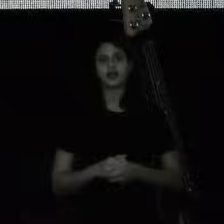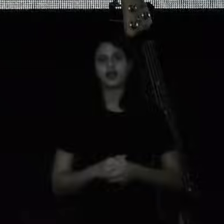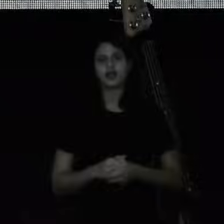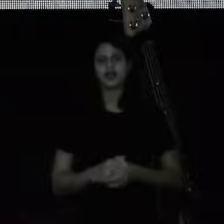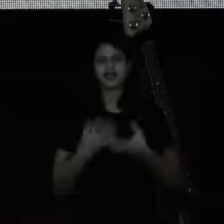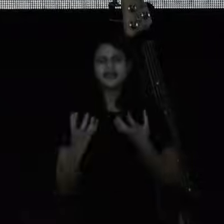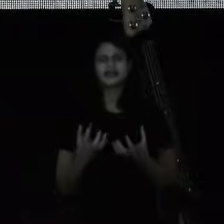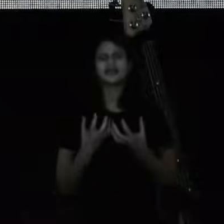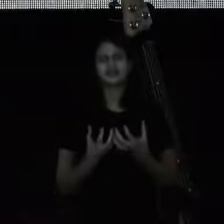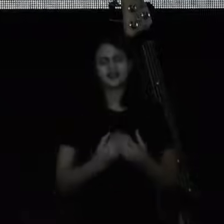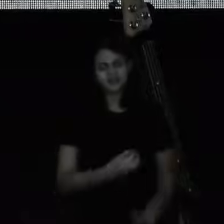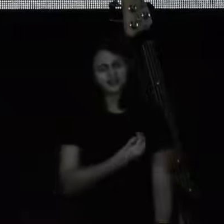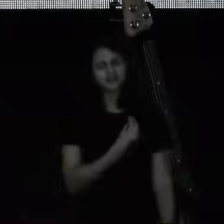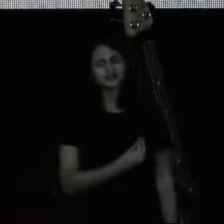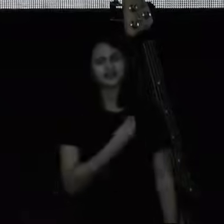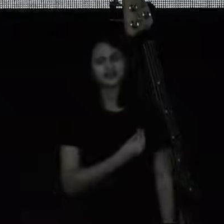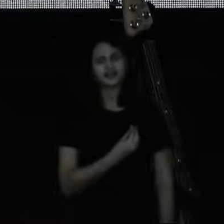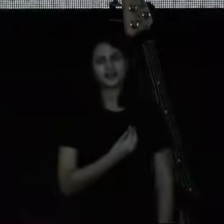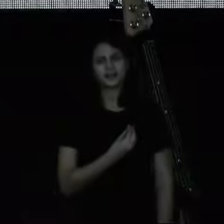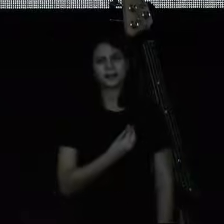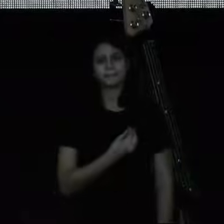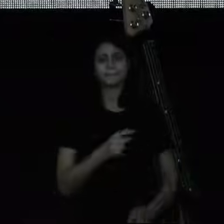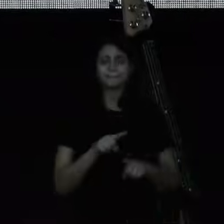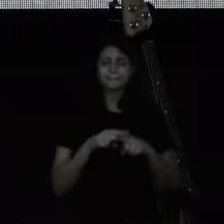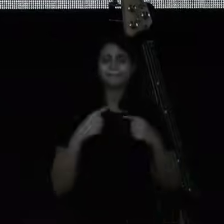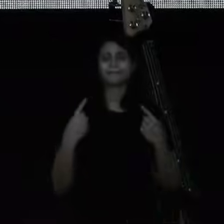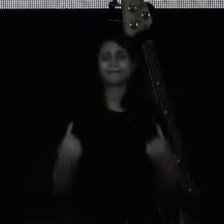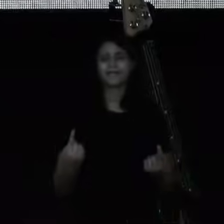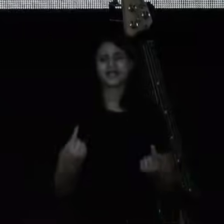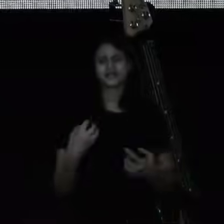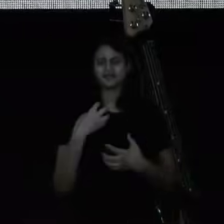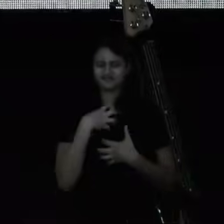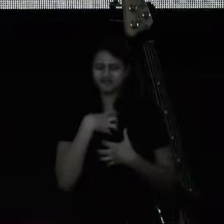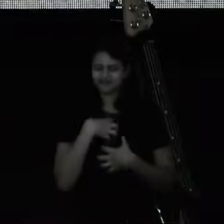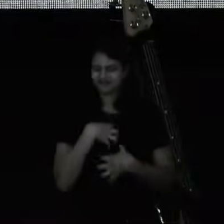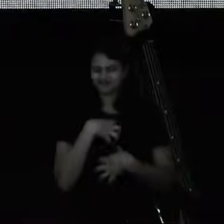mas aquela mentalidade do sofrimento